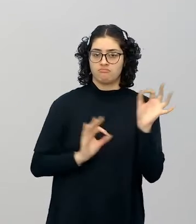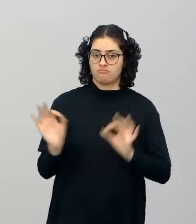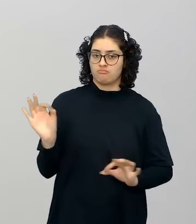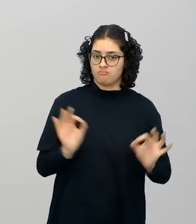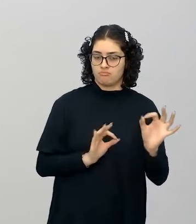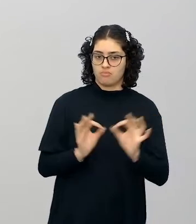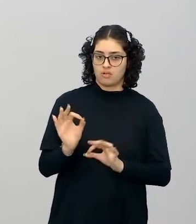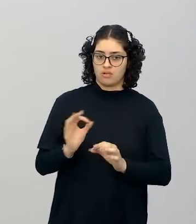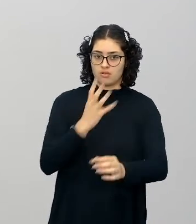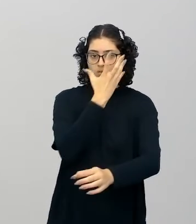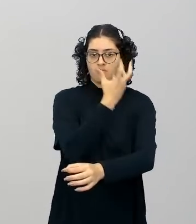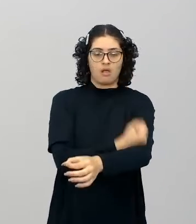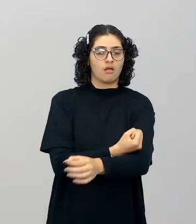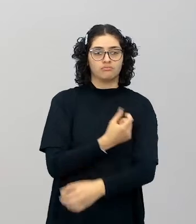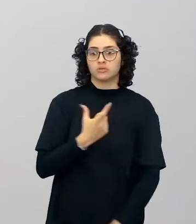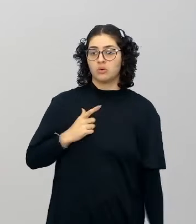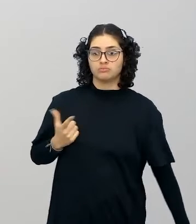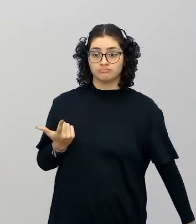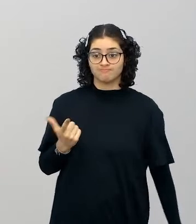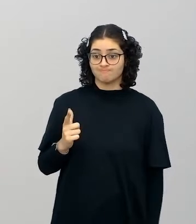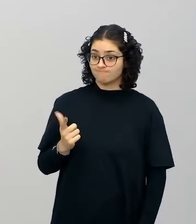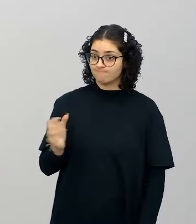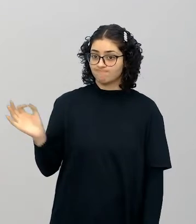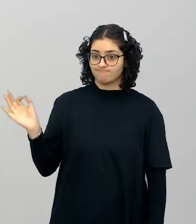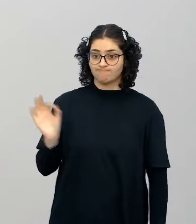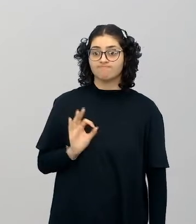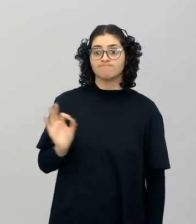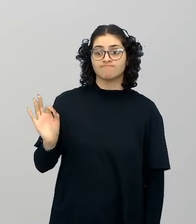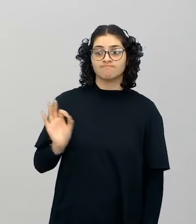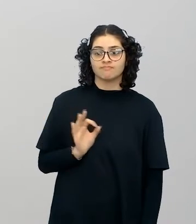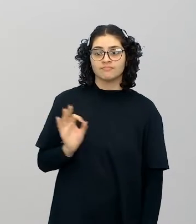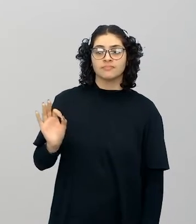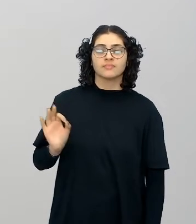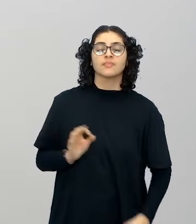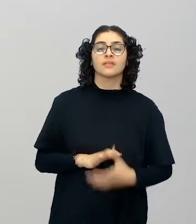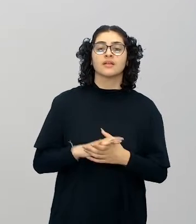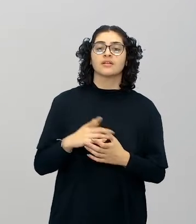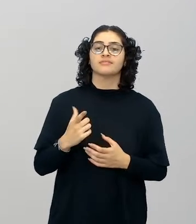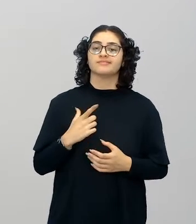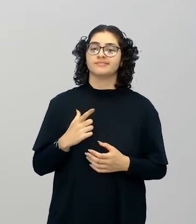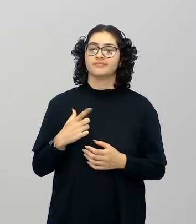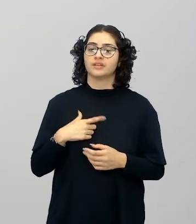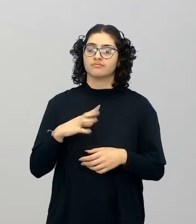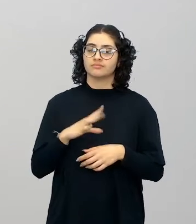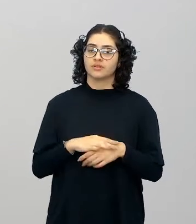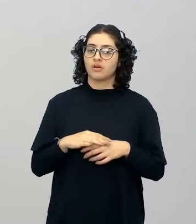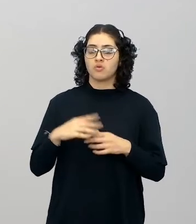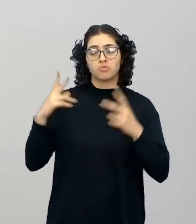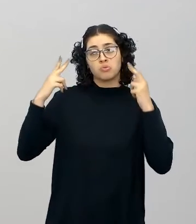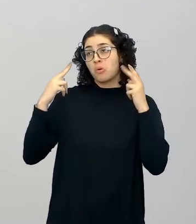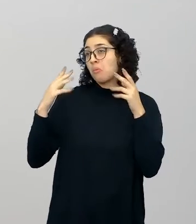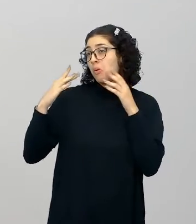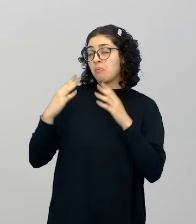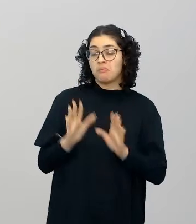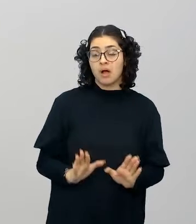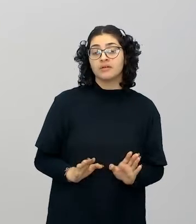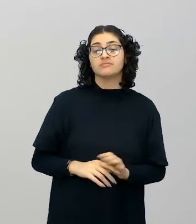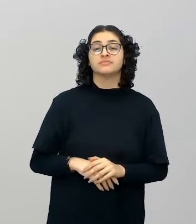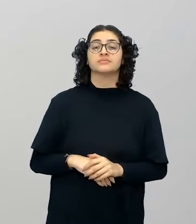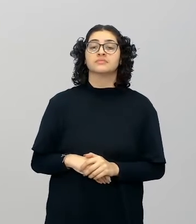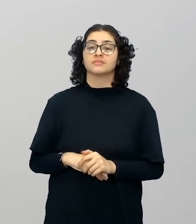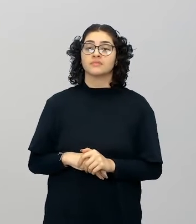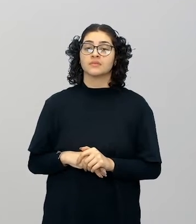na mulher, por exemplo, é uma característica onde eu tenho, né, os genes ali atuando normalmente, enquanto que o